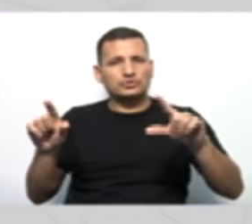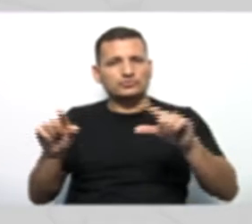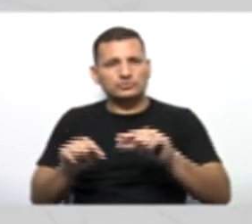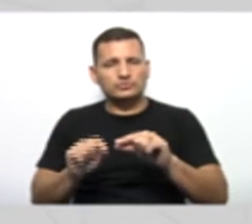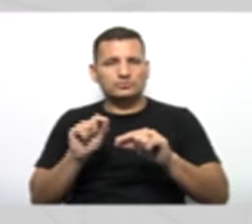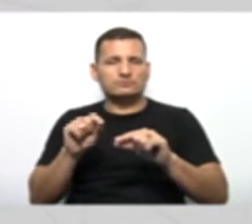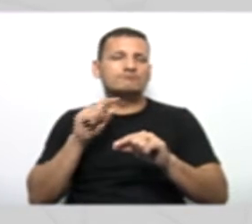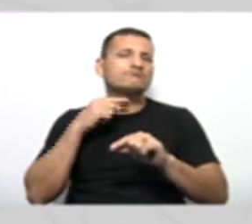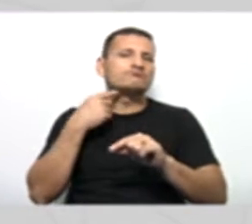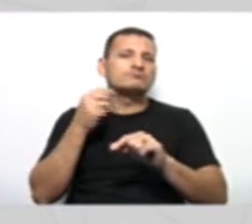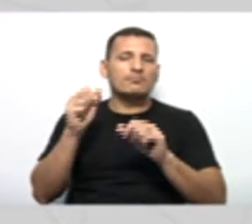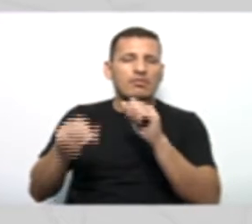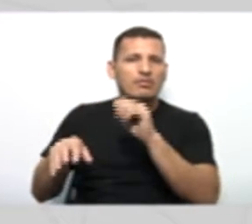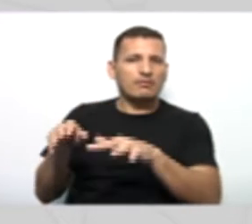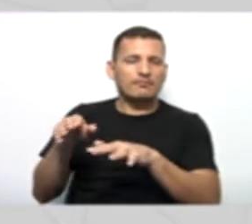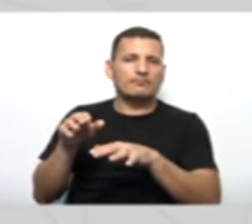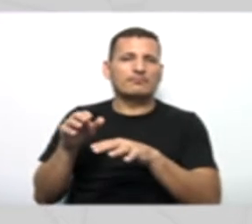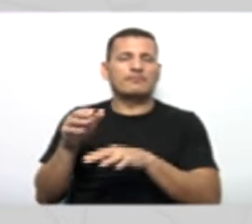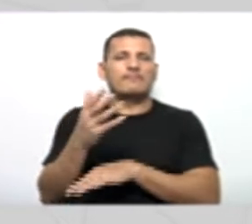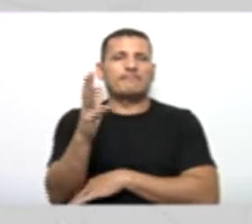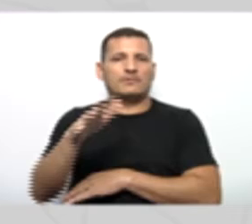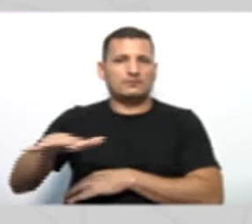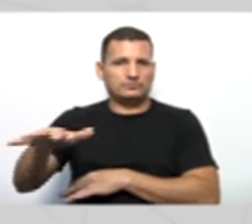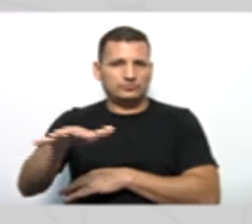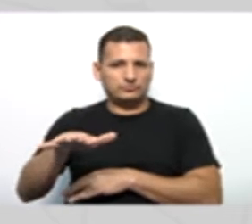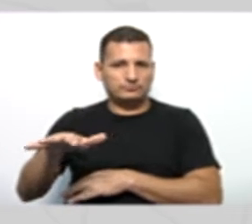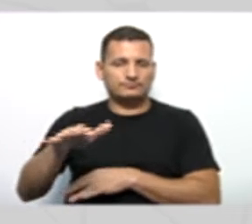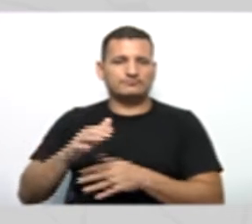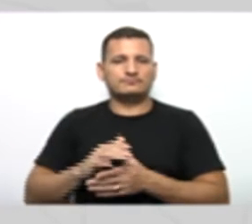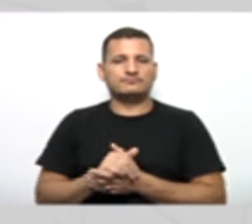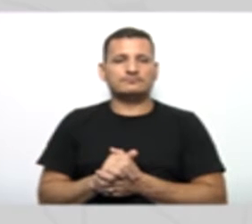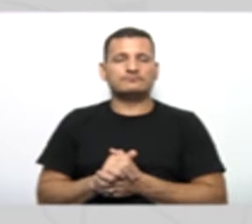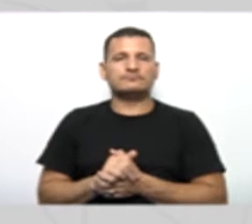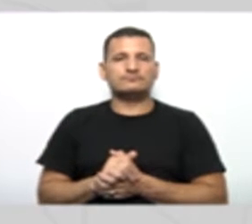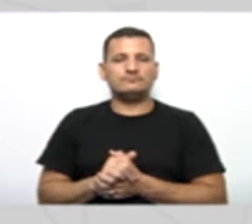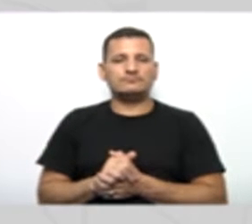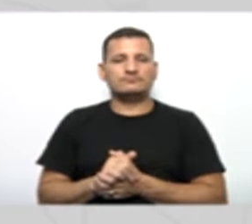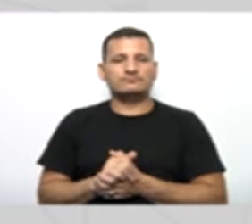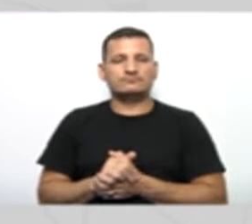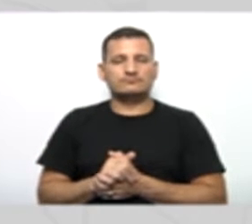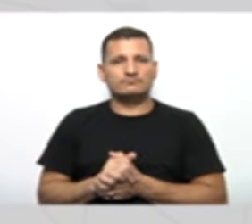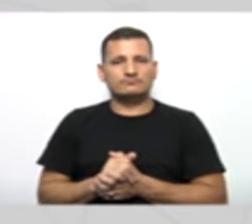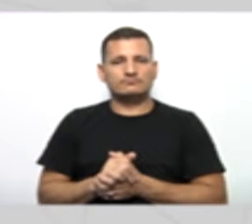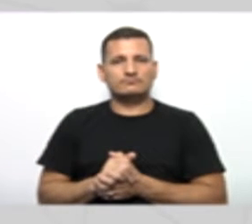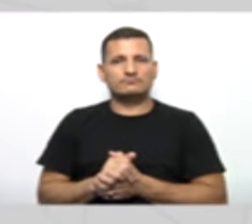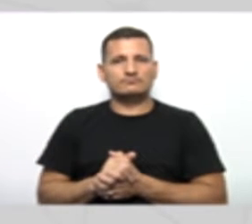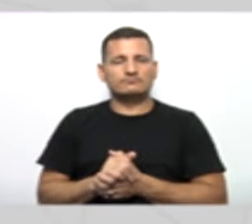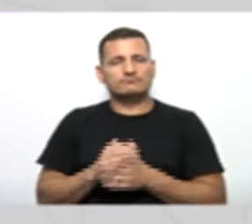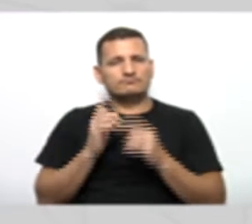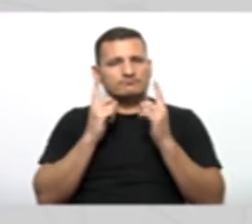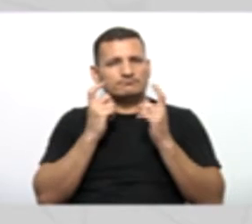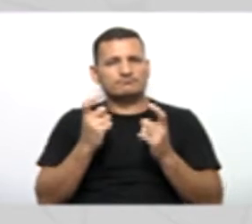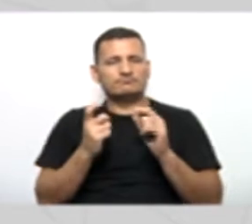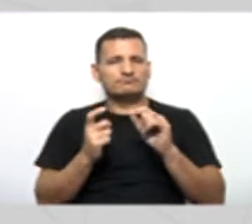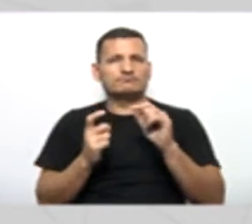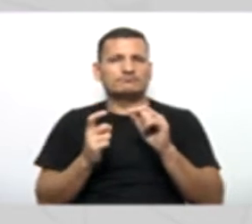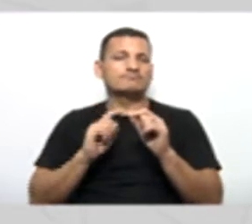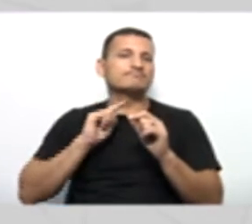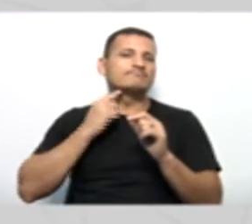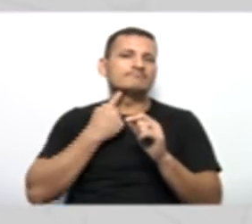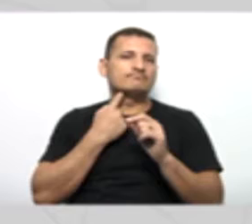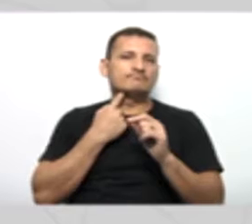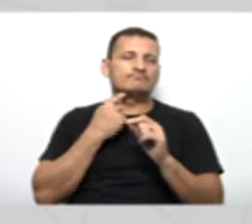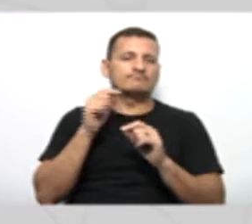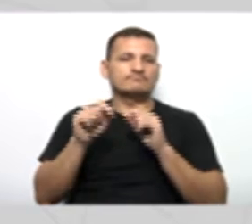que ela pode lançar no meio ambiente. Bem interessante quando nós falamos de poluição, o